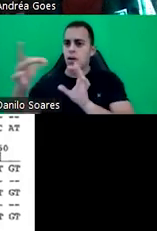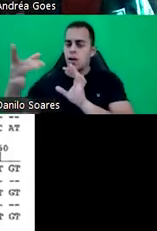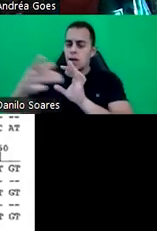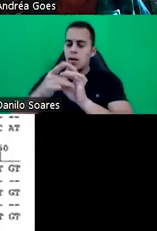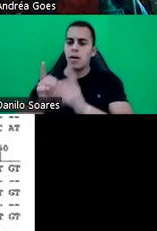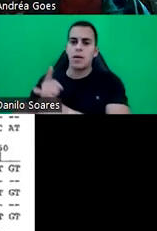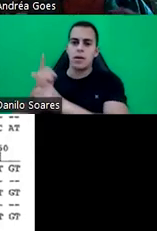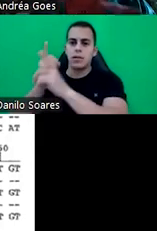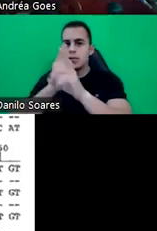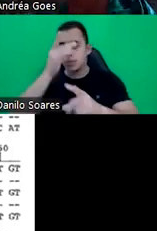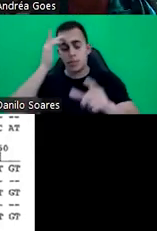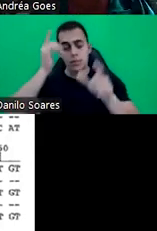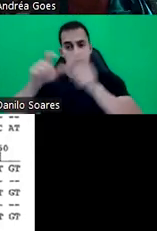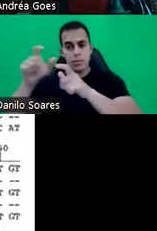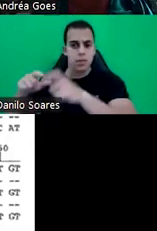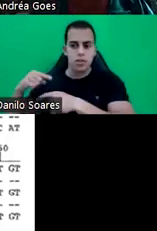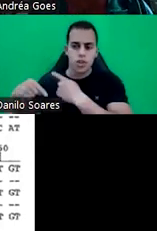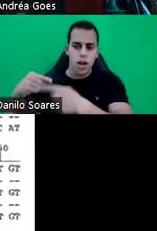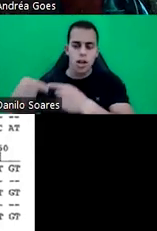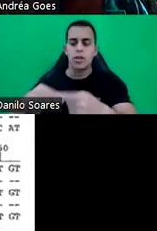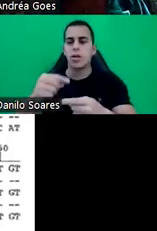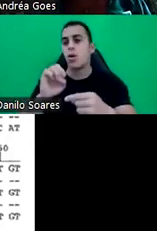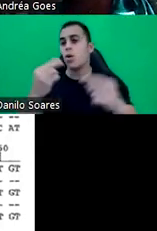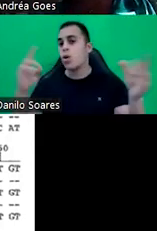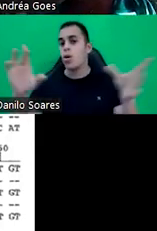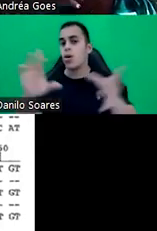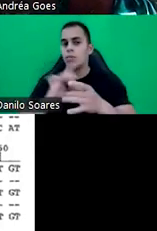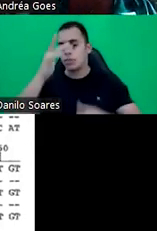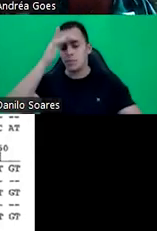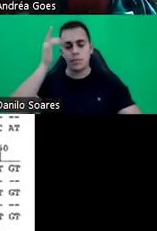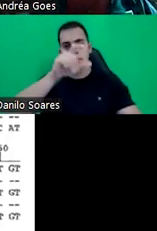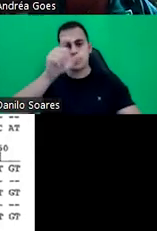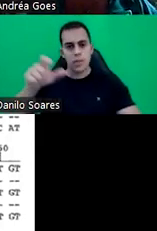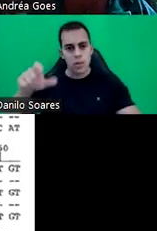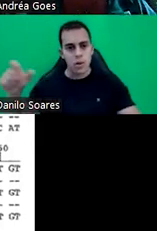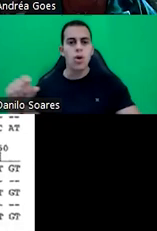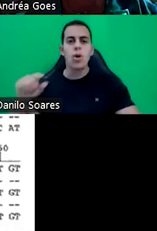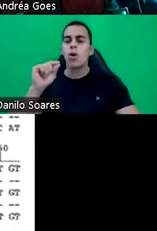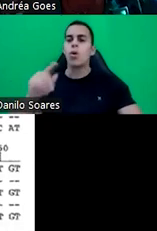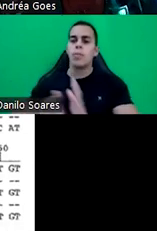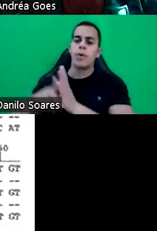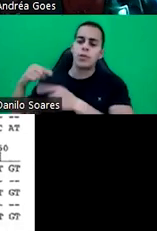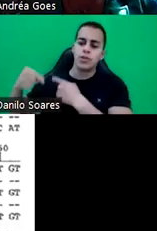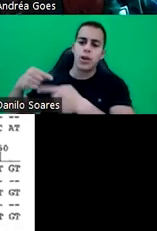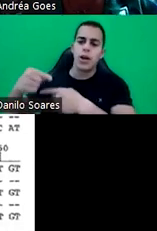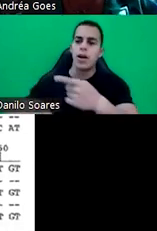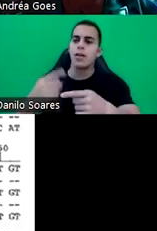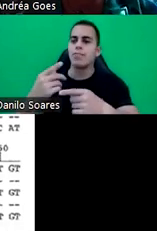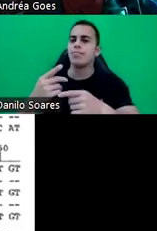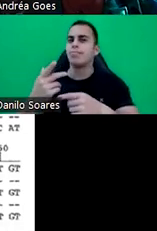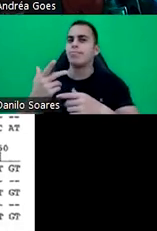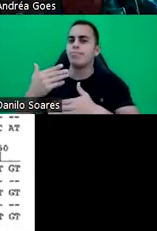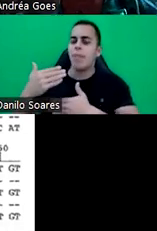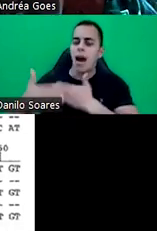identificar pessoas de gerações ou fazer uma ligação, um link entre pessoas de gerações bem distantes, bem